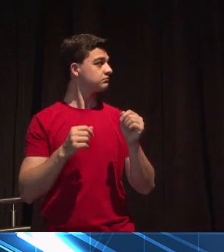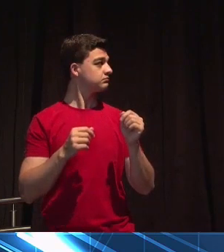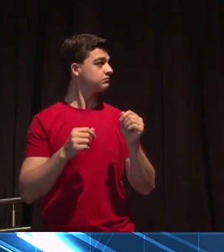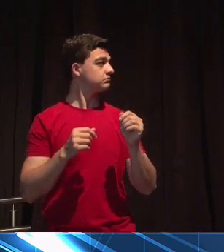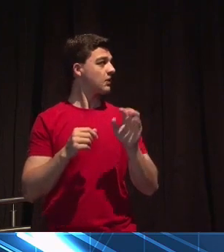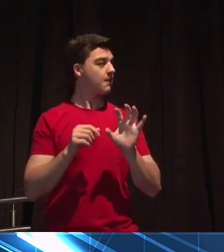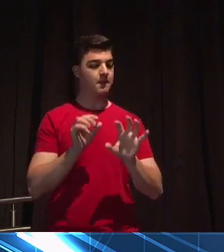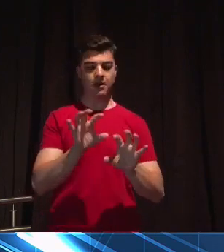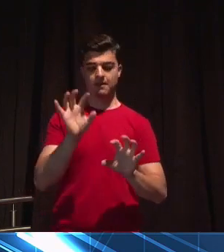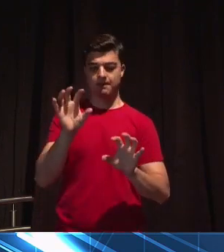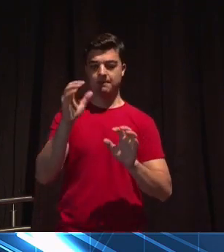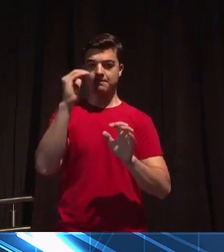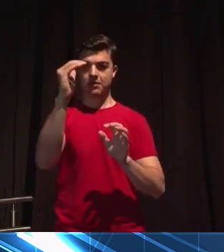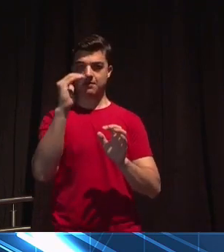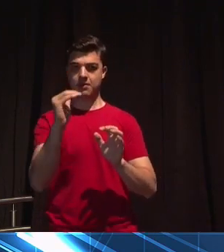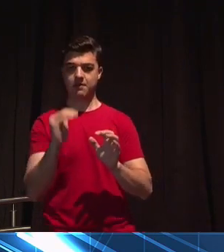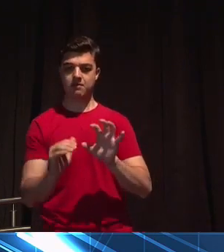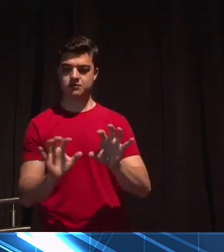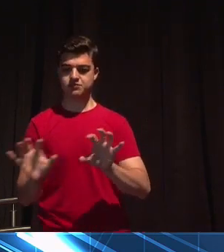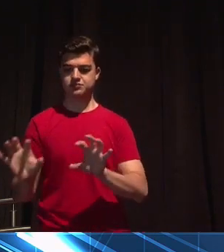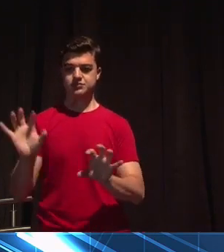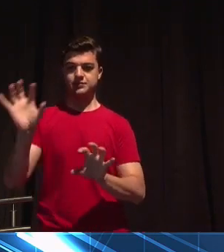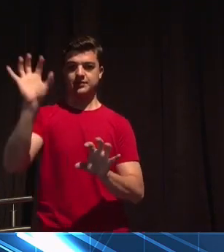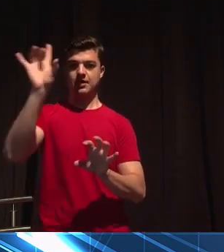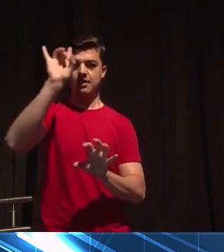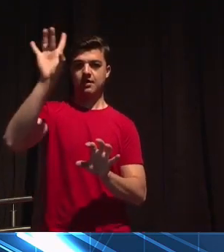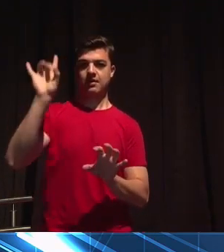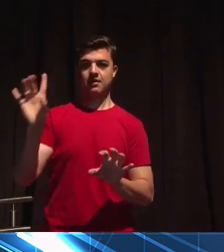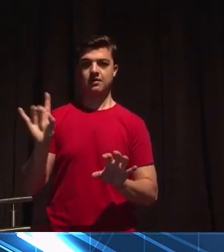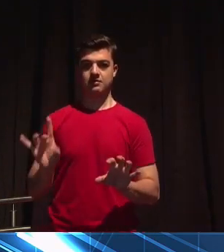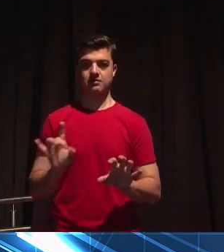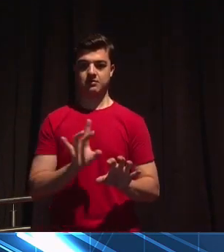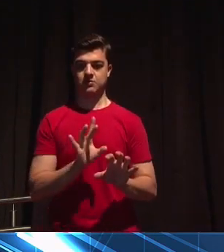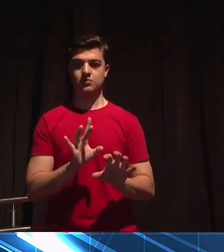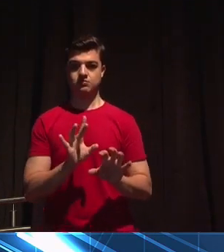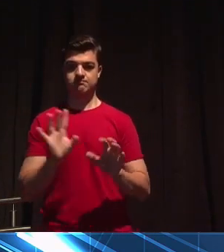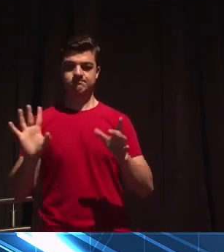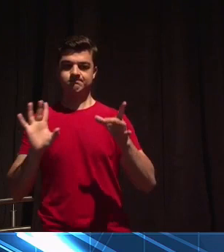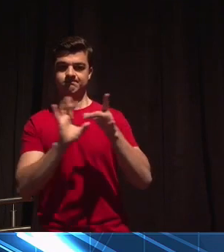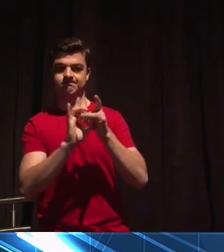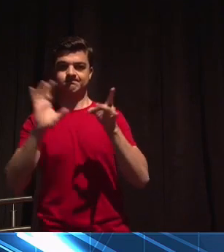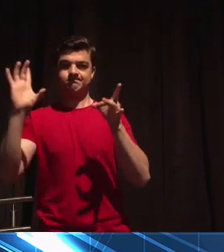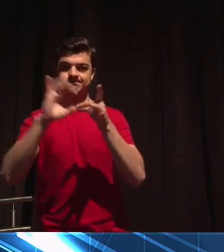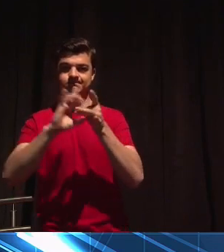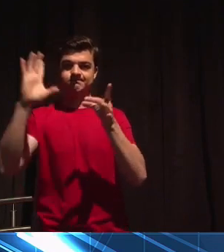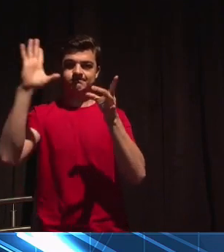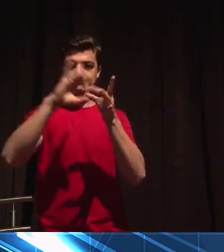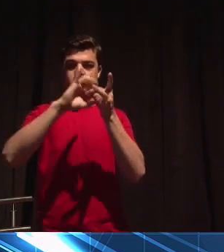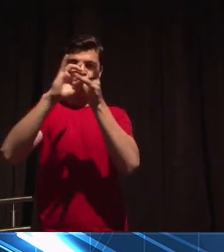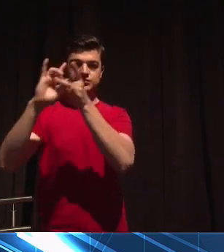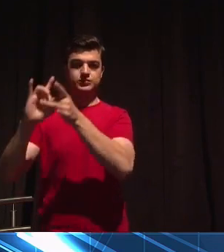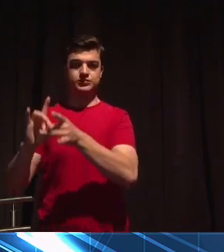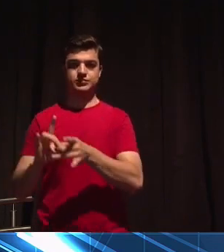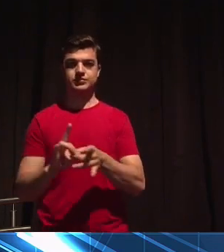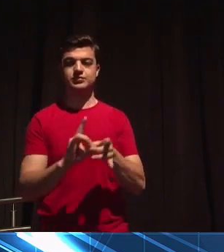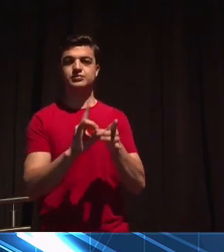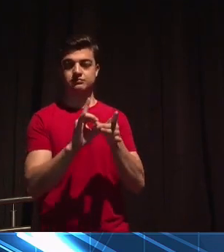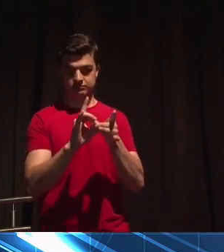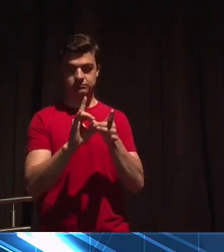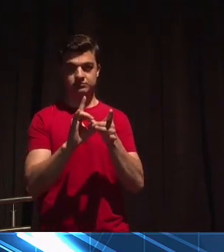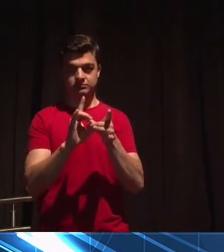uma classe para gerar E Pub eu tenho a classe cotuba que aqui serve como é um meio de campo aí ela seria sei lá um